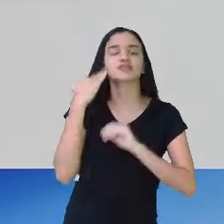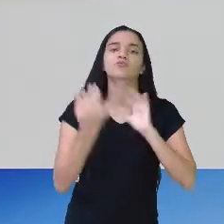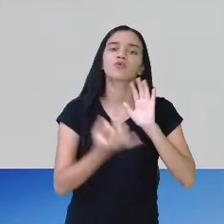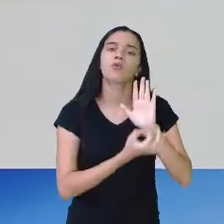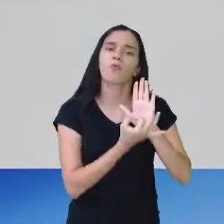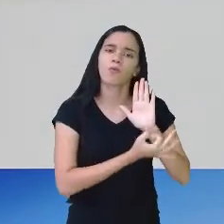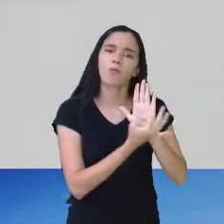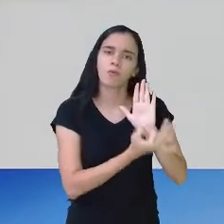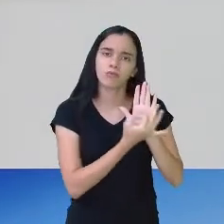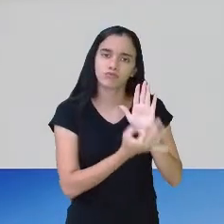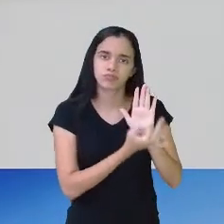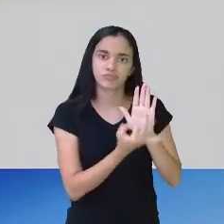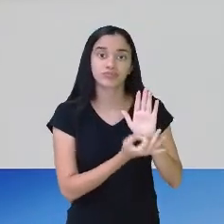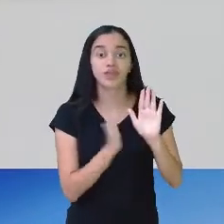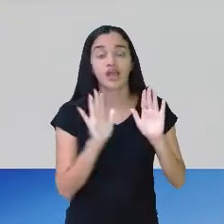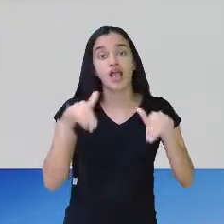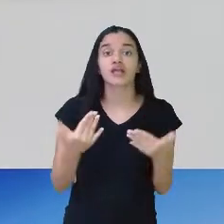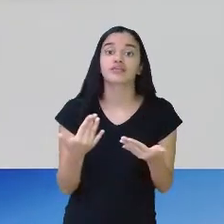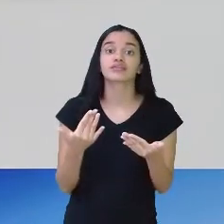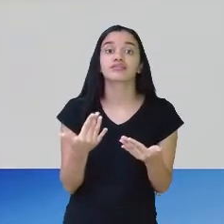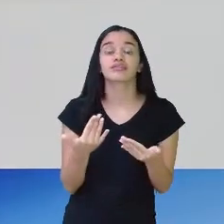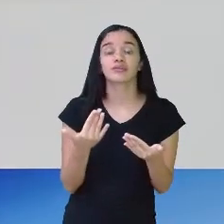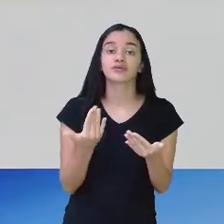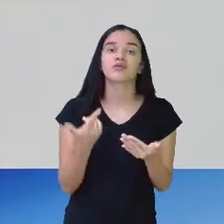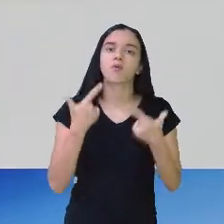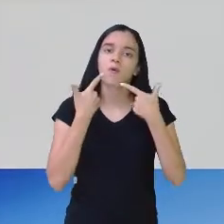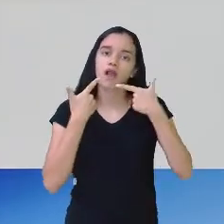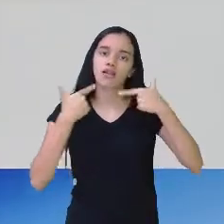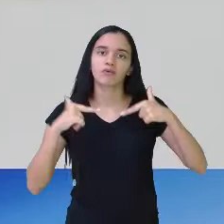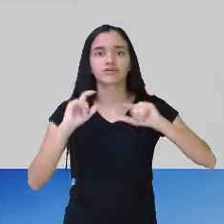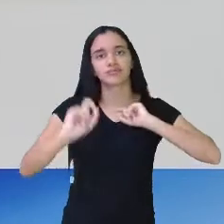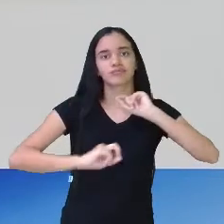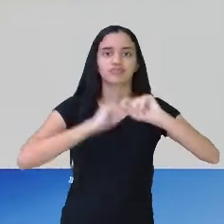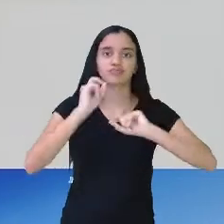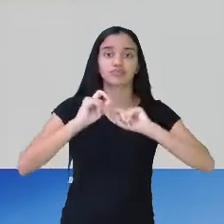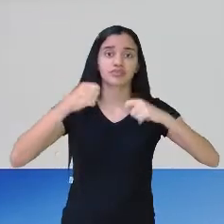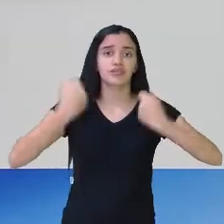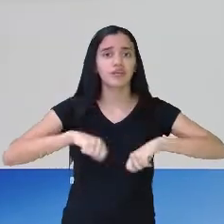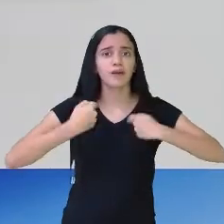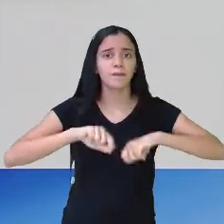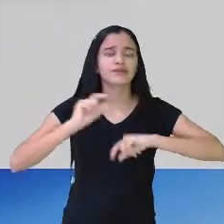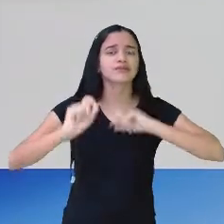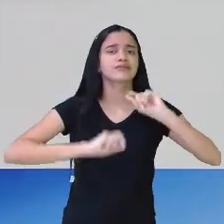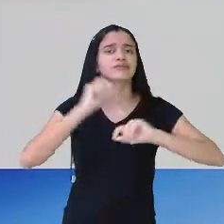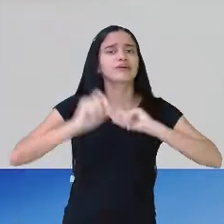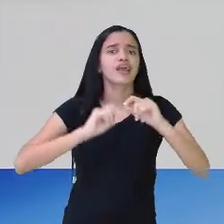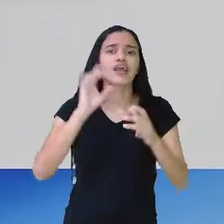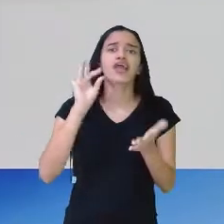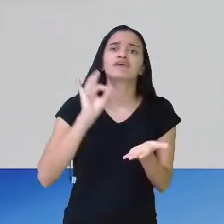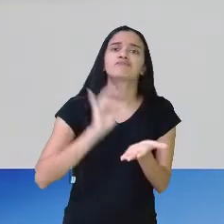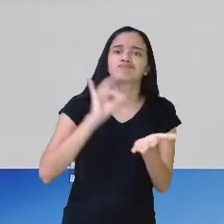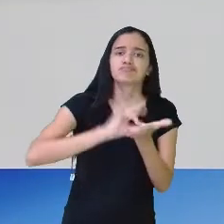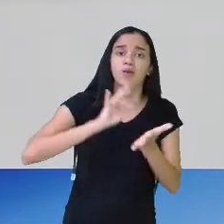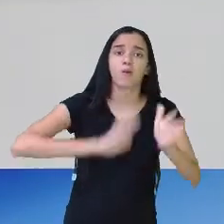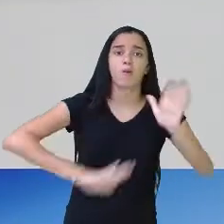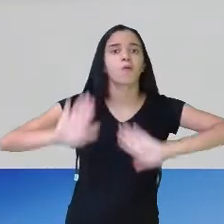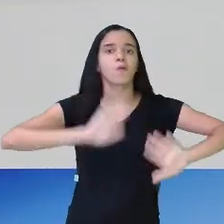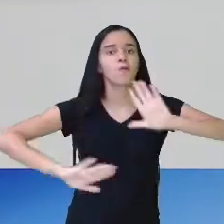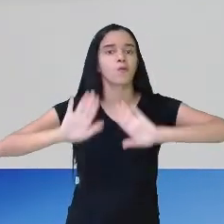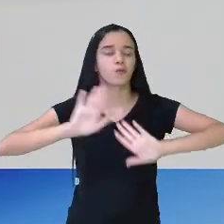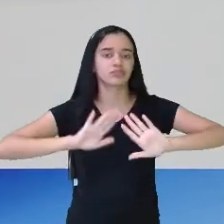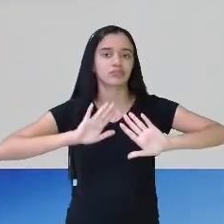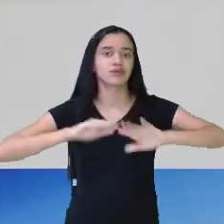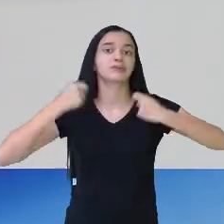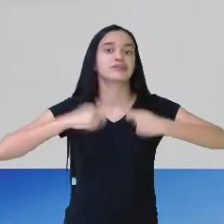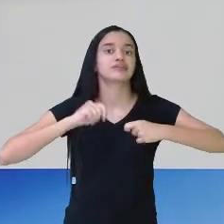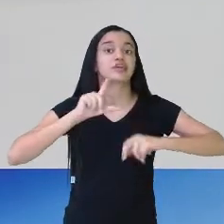sugerido. Então, o trabalho aqui com a linguagem, ele precisa ser realmente cuidadoso, porque você vai precisar